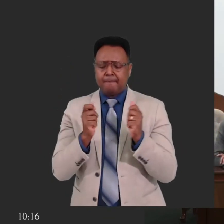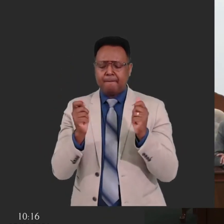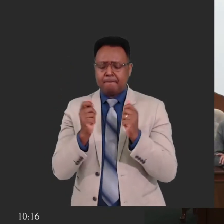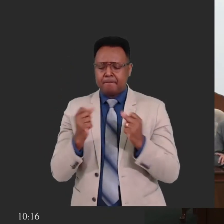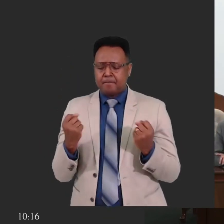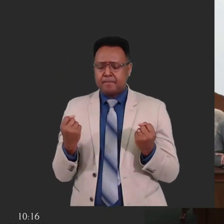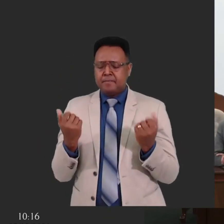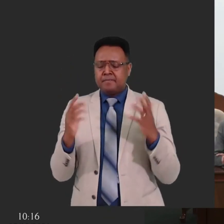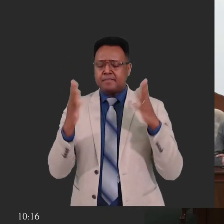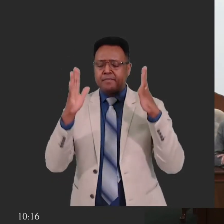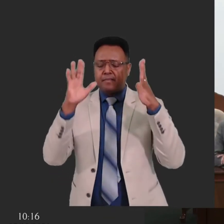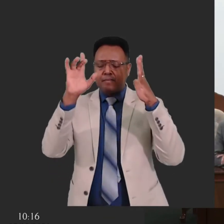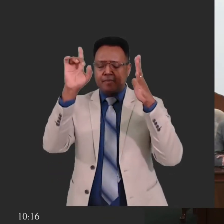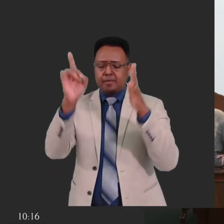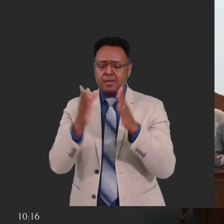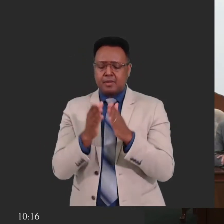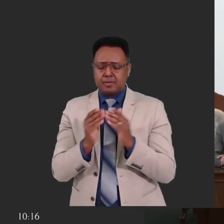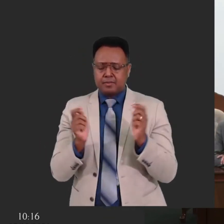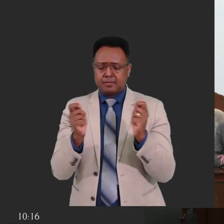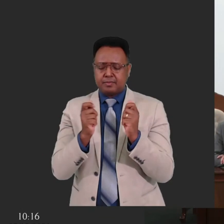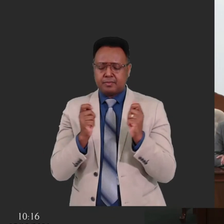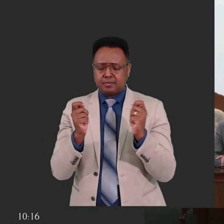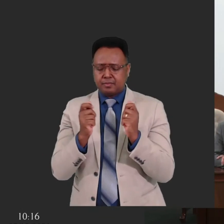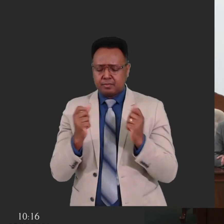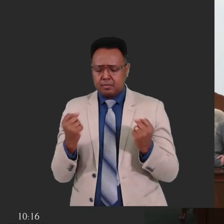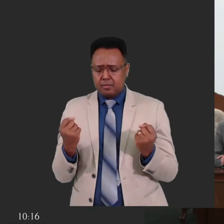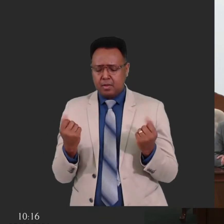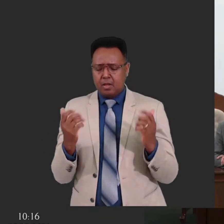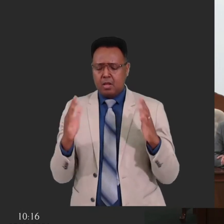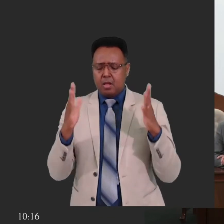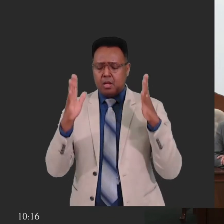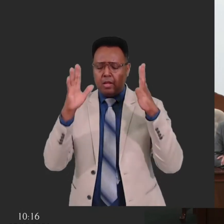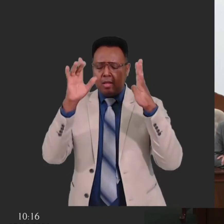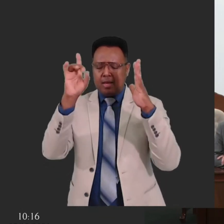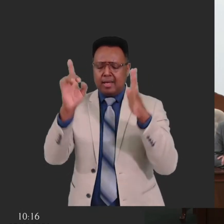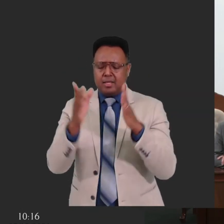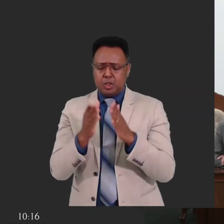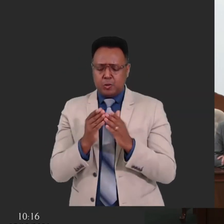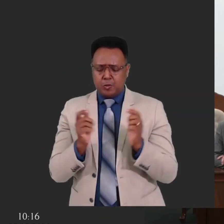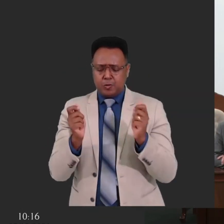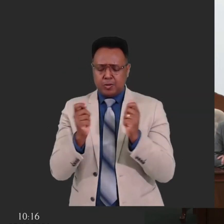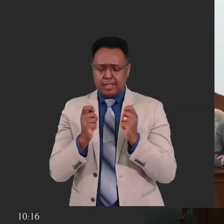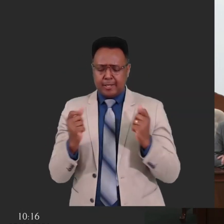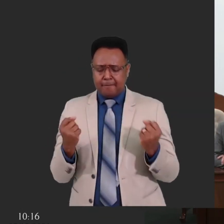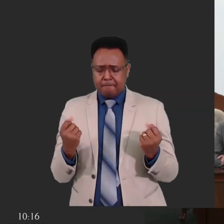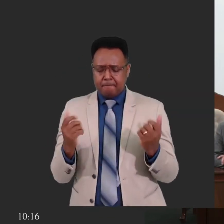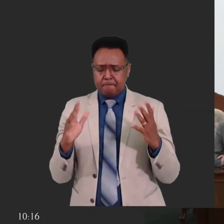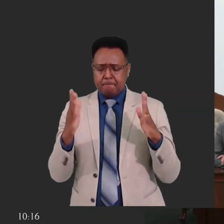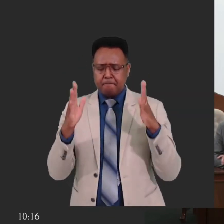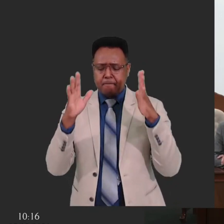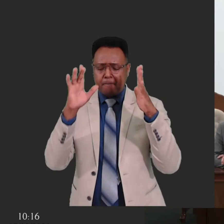Amém. Glória a Deus. Bendito seja o Senhor. Glória a Jesus. Aleluia.